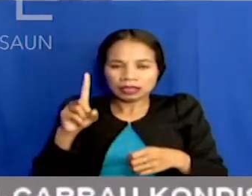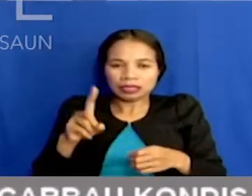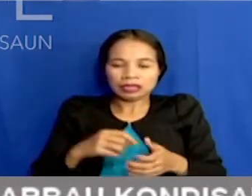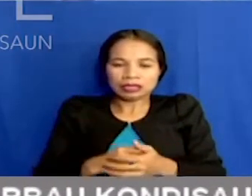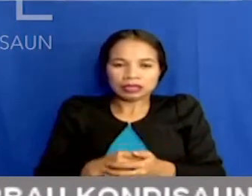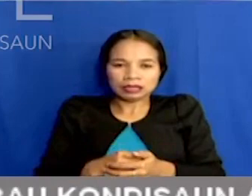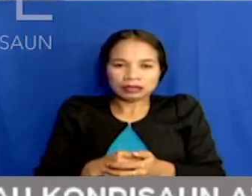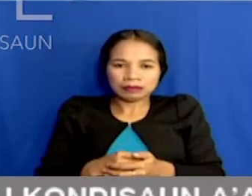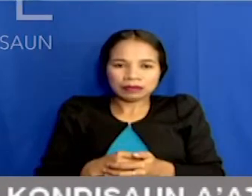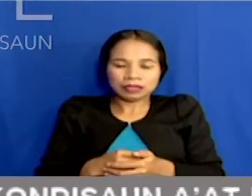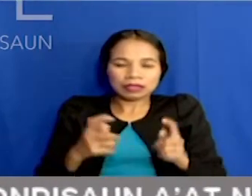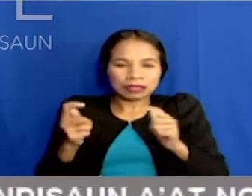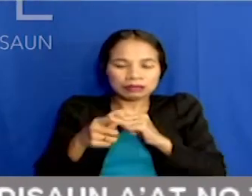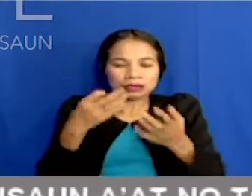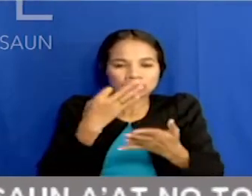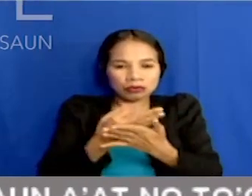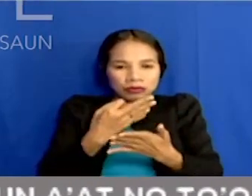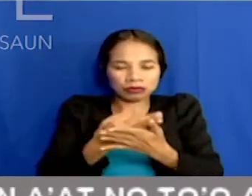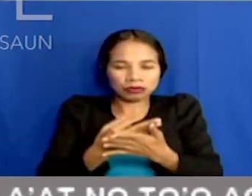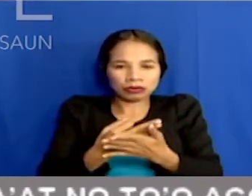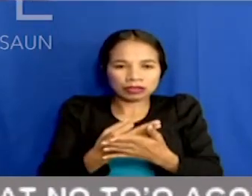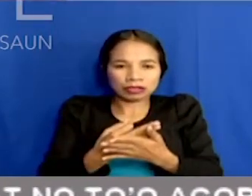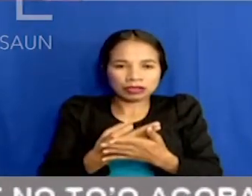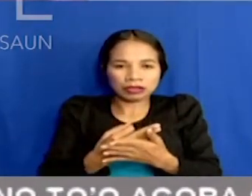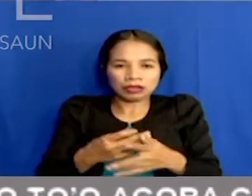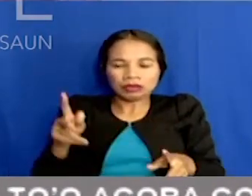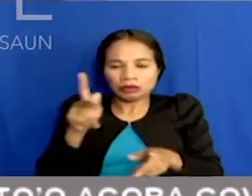carácter de transferência, orçamento, pode assegurar